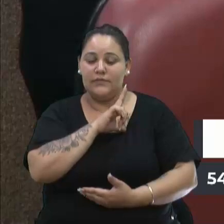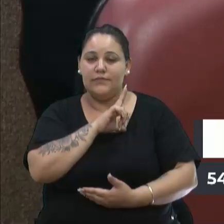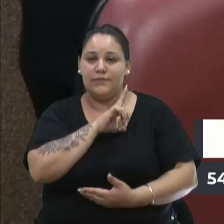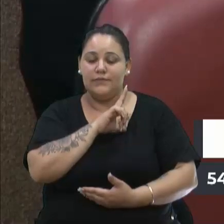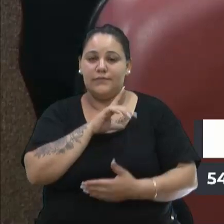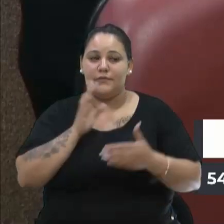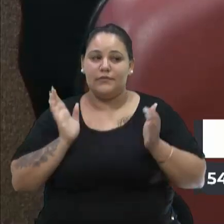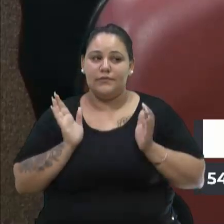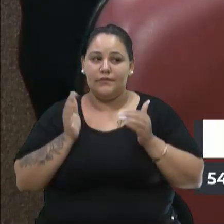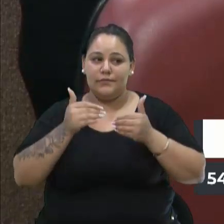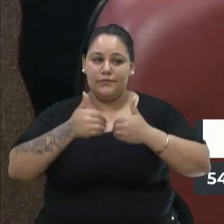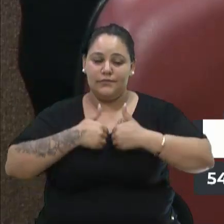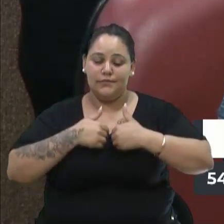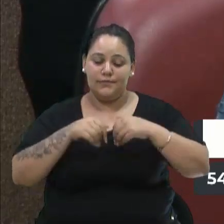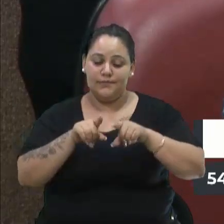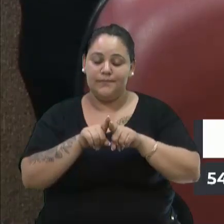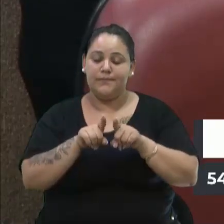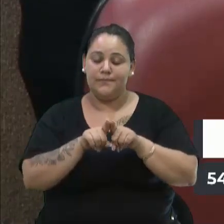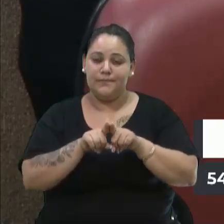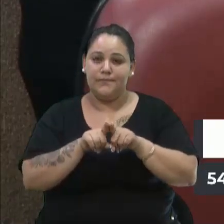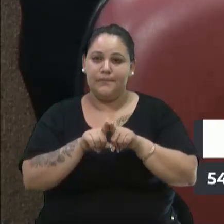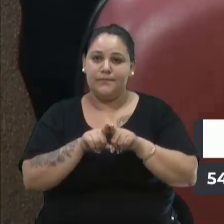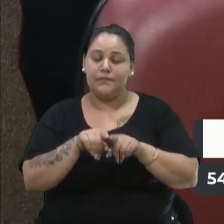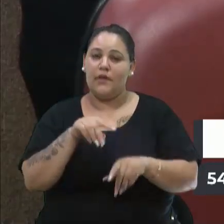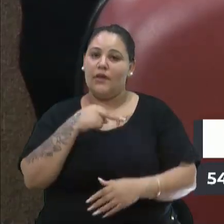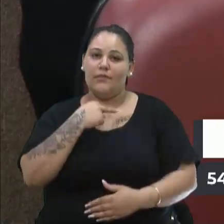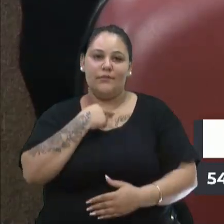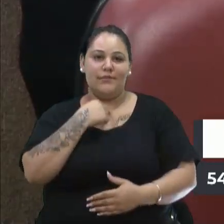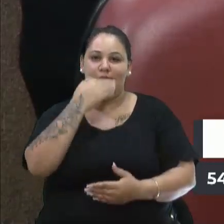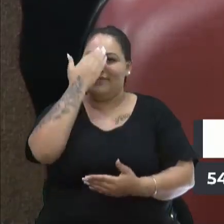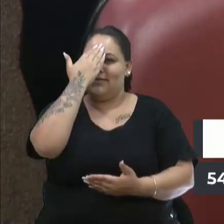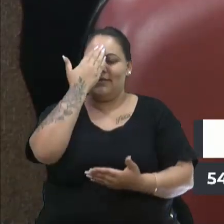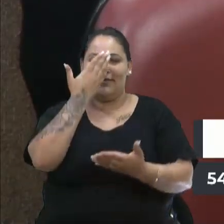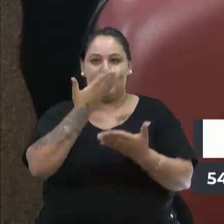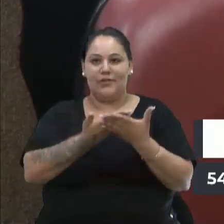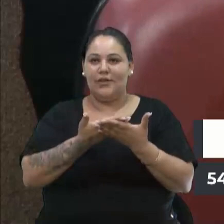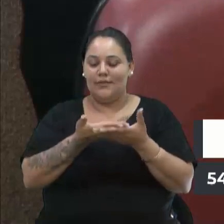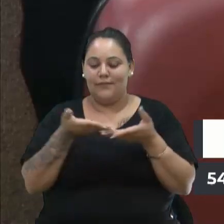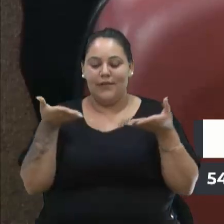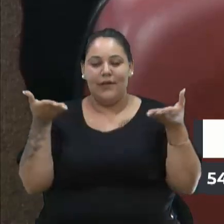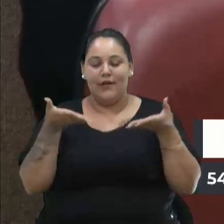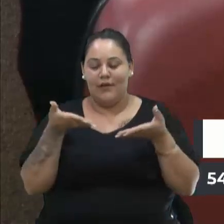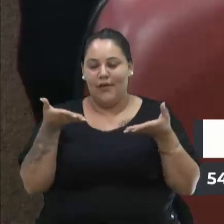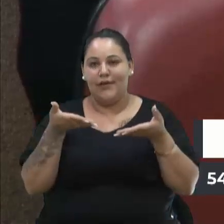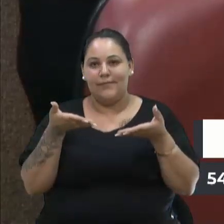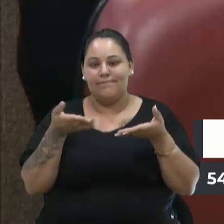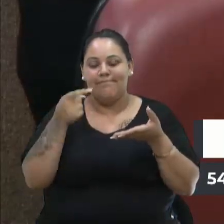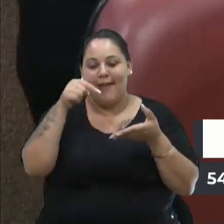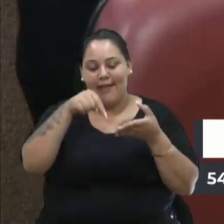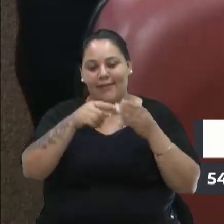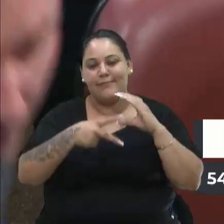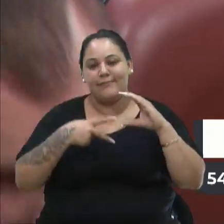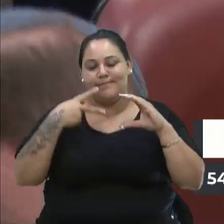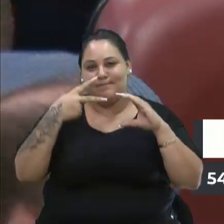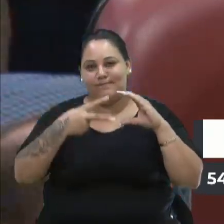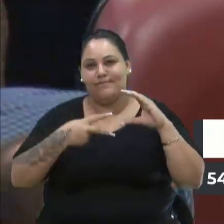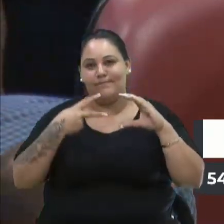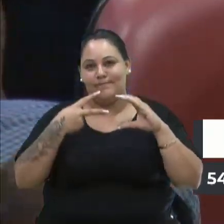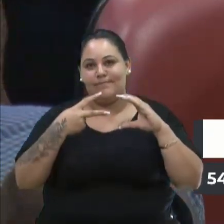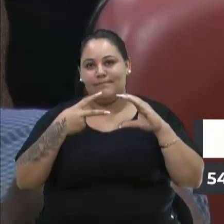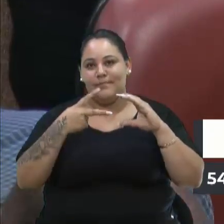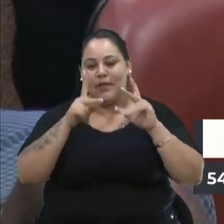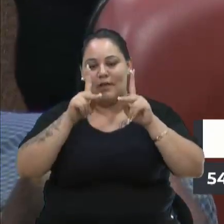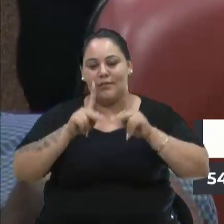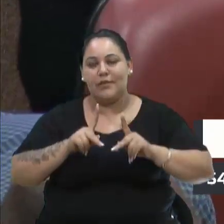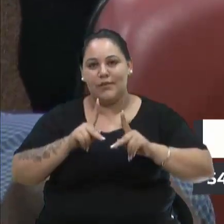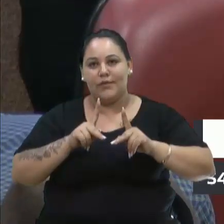autismo. Então, eu não posso acreditar que aqui, agora, nesse momento, os colegas vão